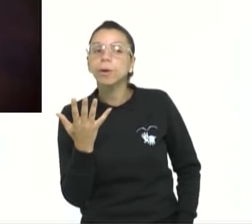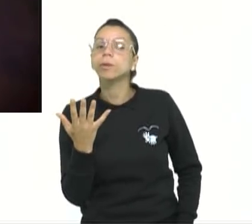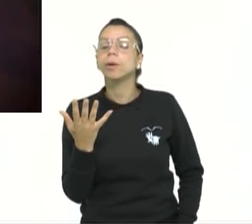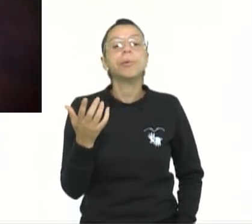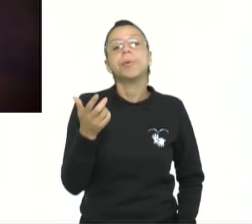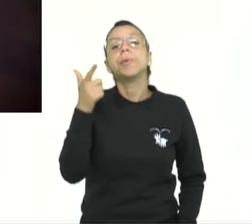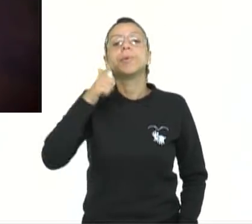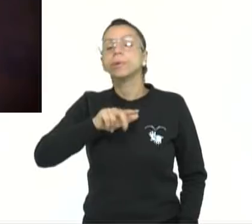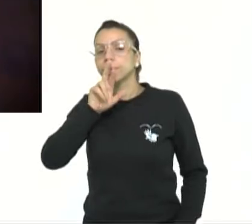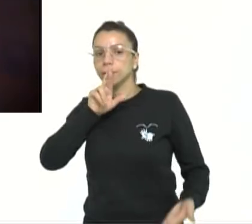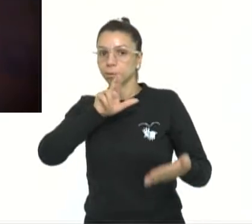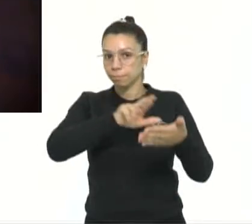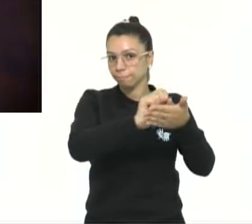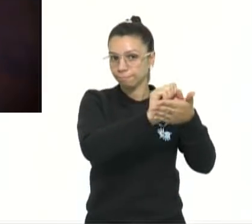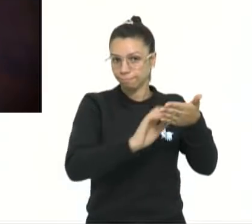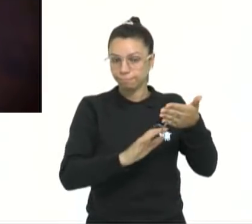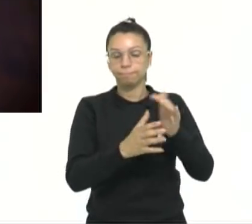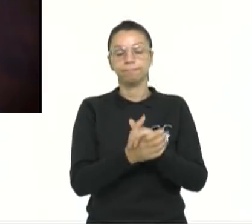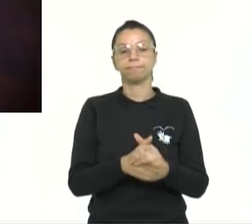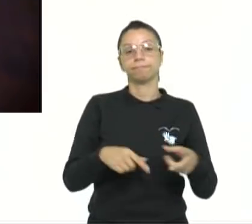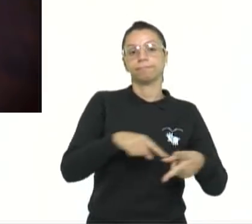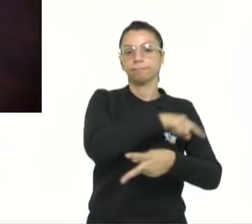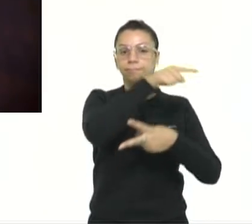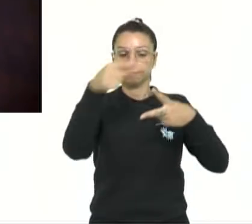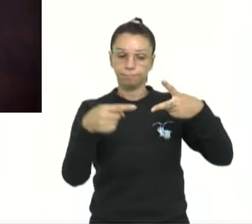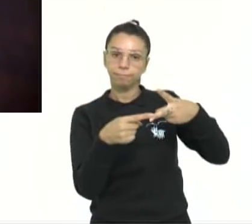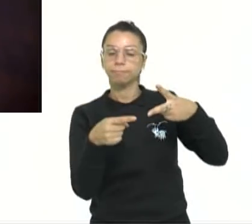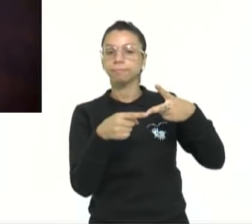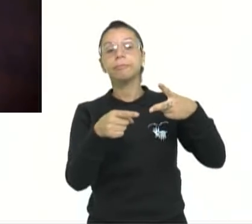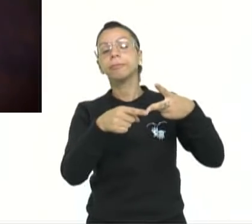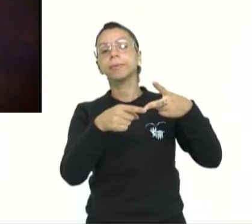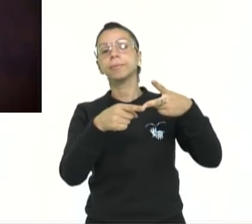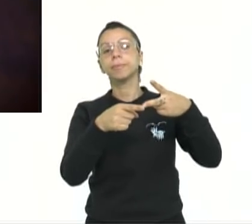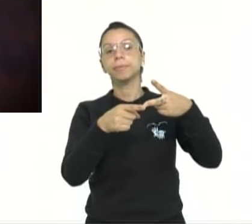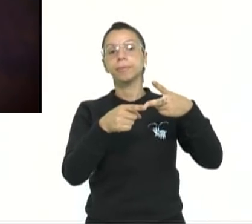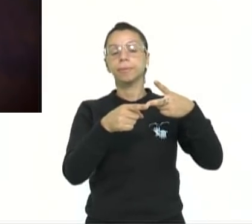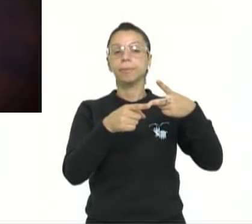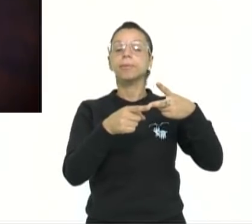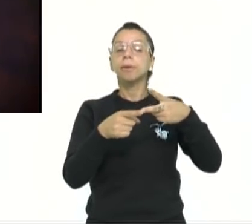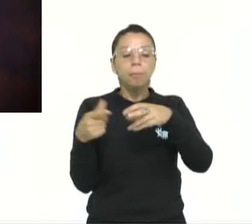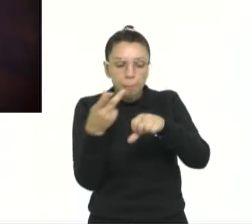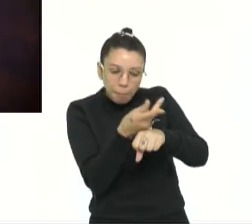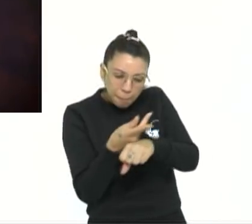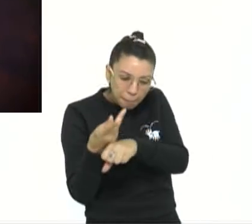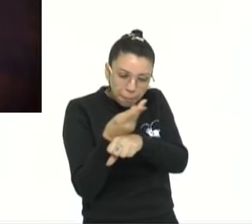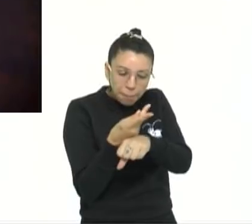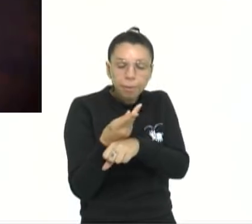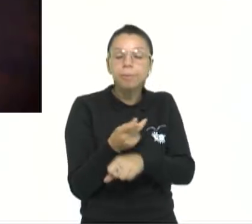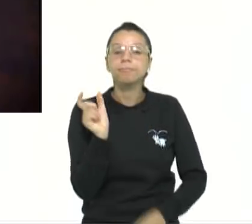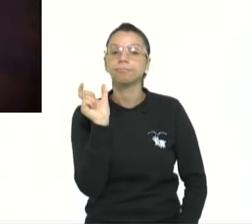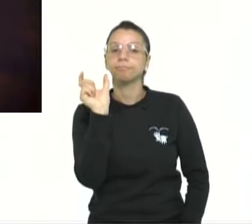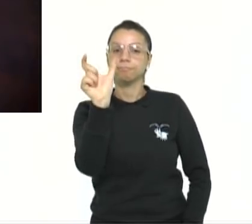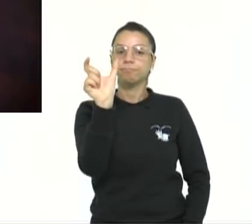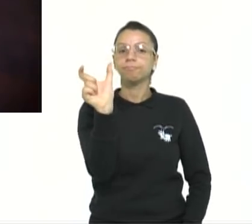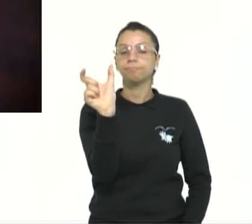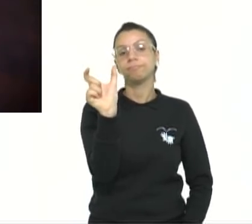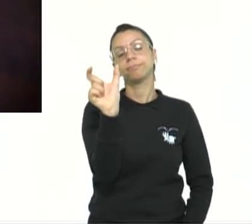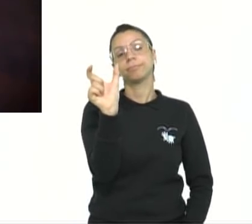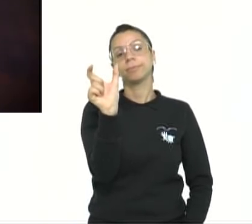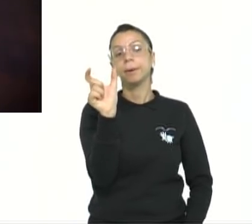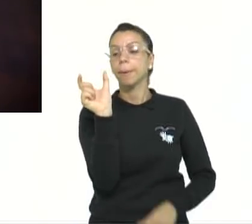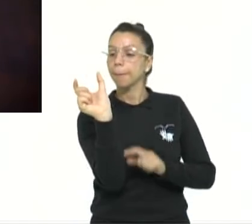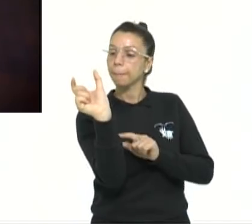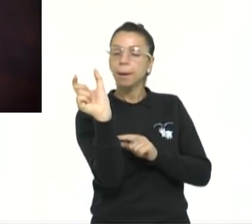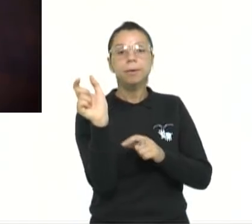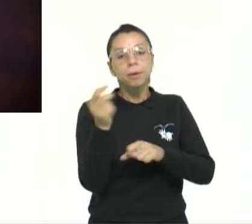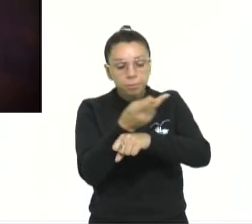consegue responder a questão. O segundo exercício é um exercício de caça-palavras, onde as palavras que